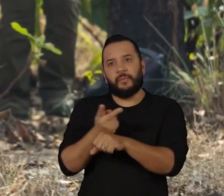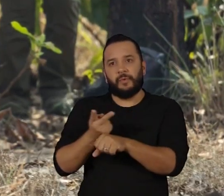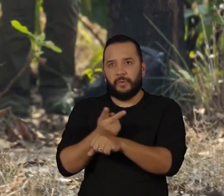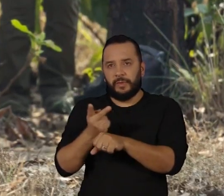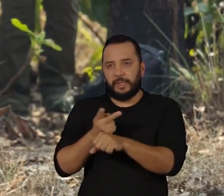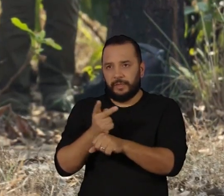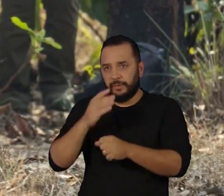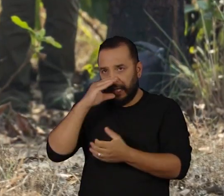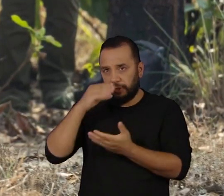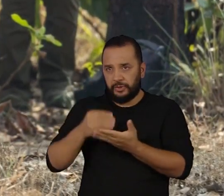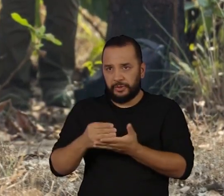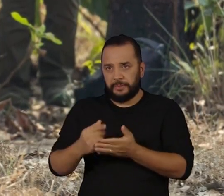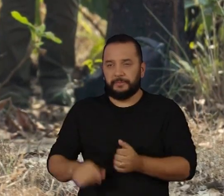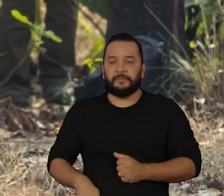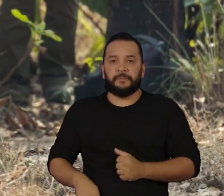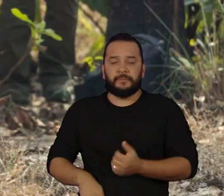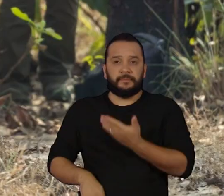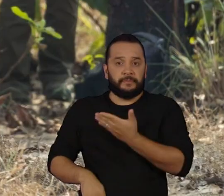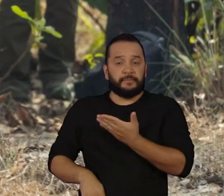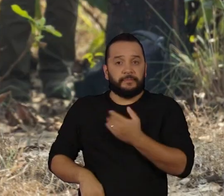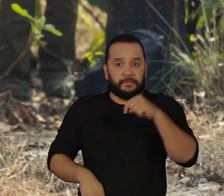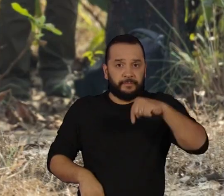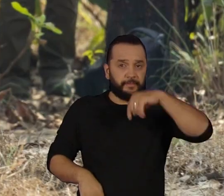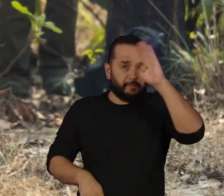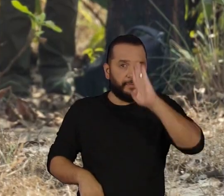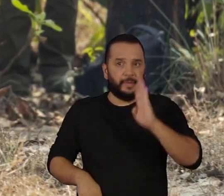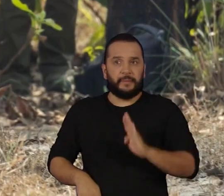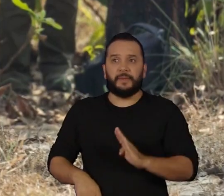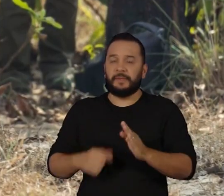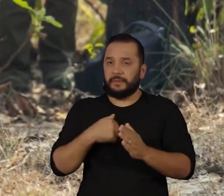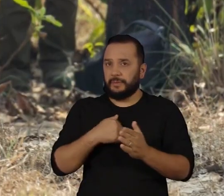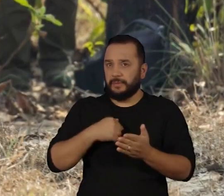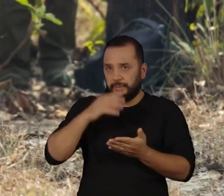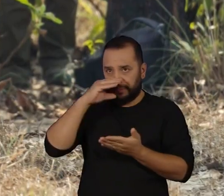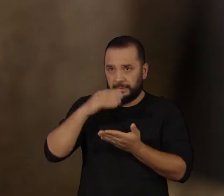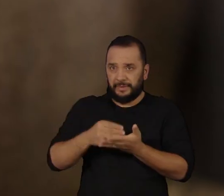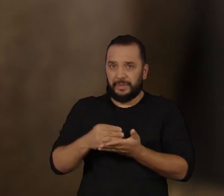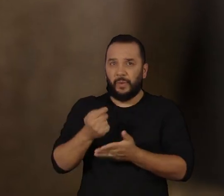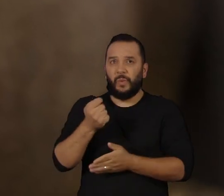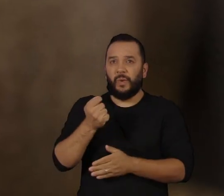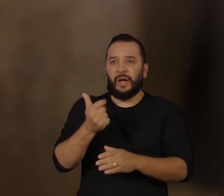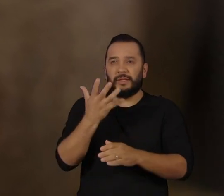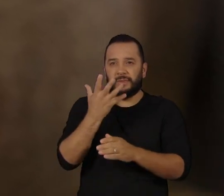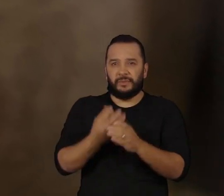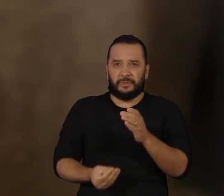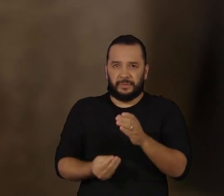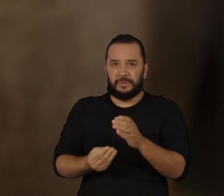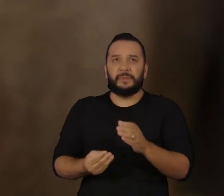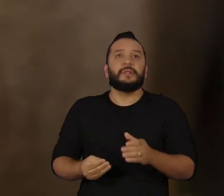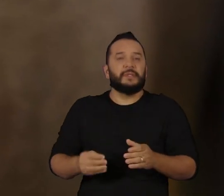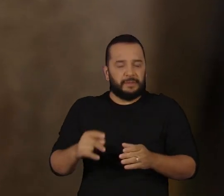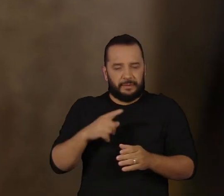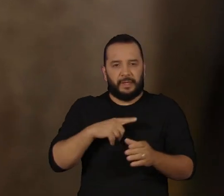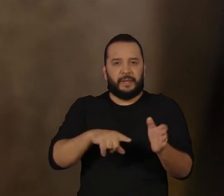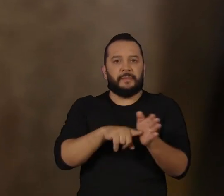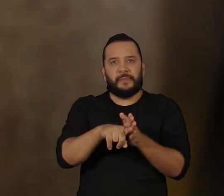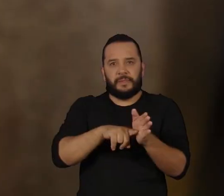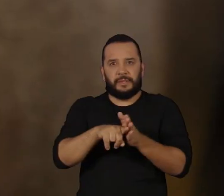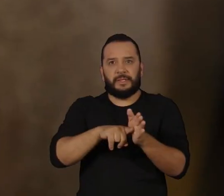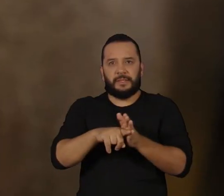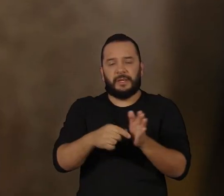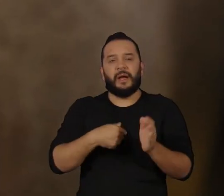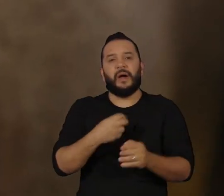No Brasil, a anta é classificada como vulnerável à extinção, de acordo com a lista de espécies ameaçadas